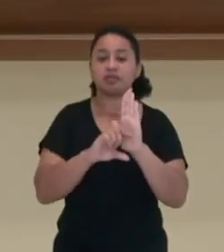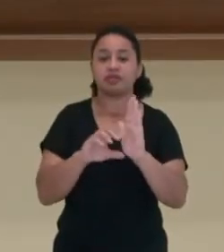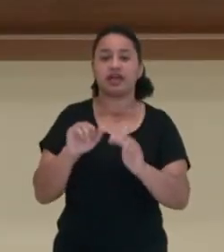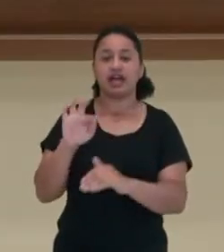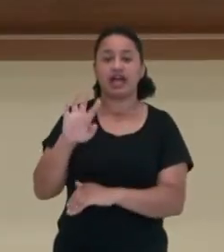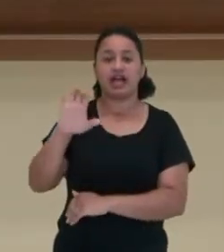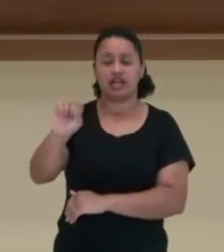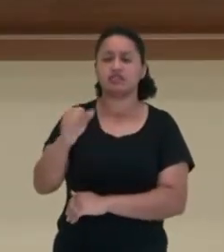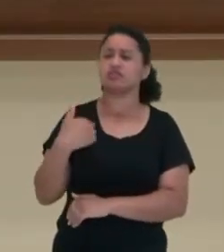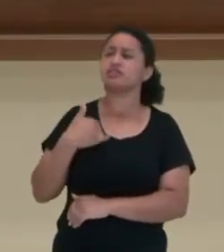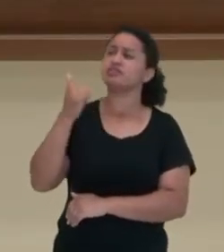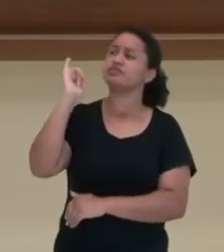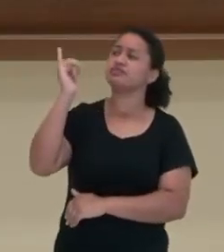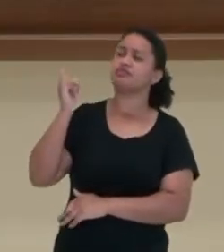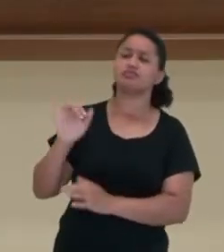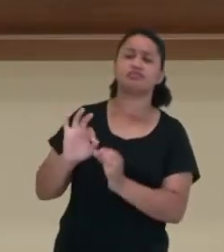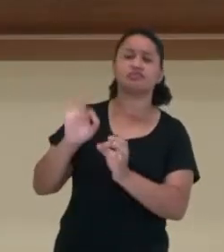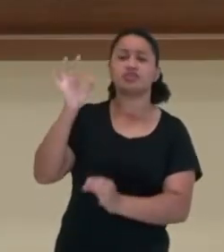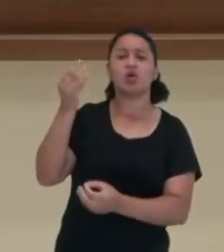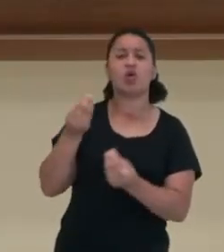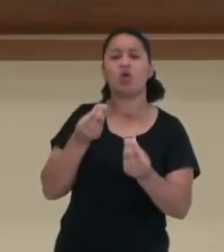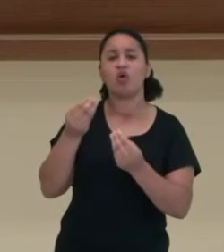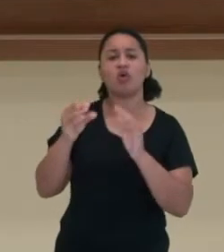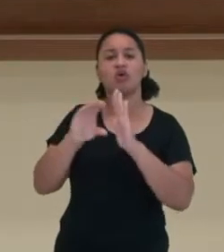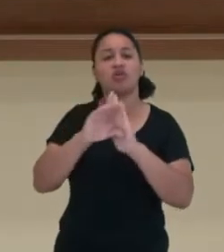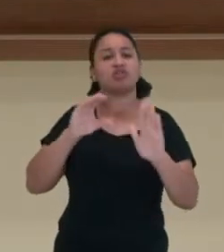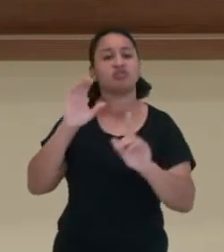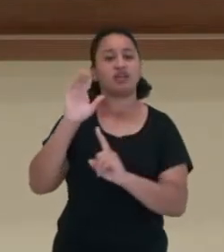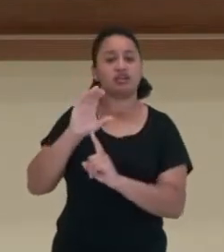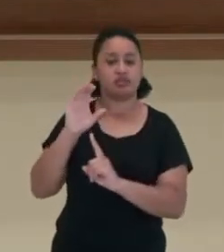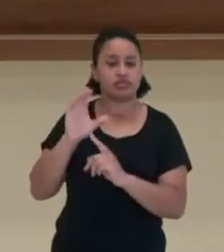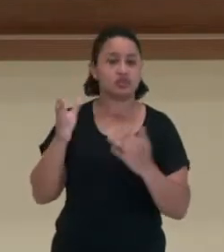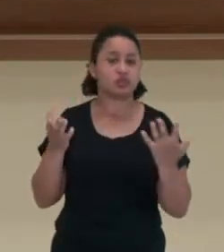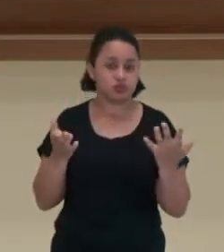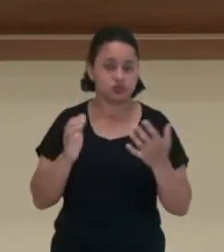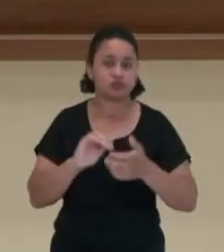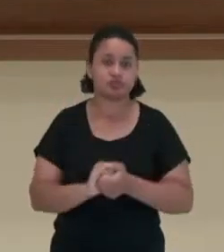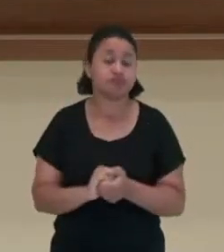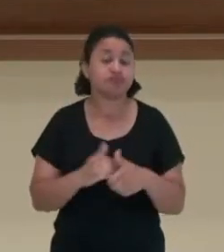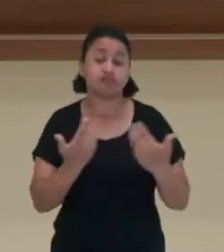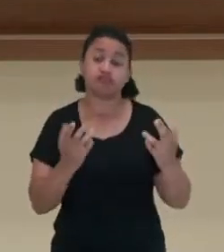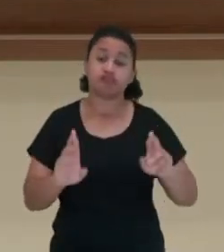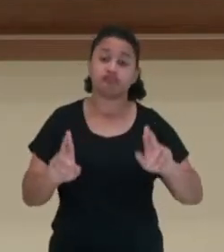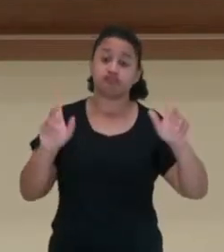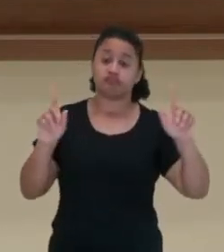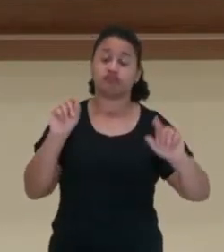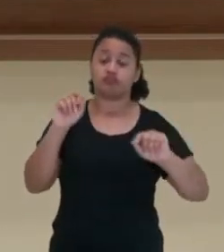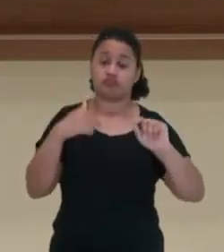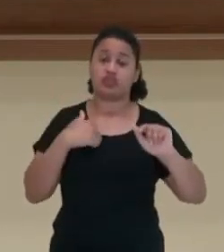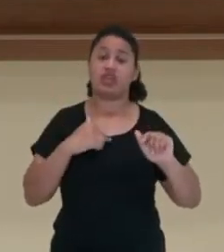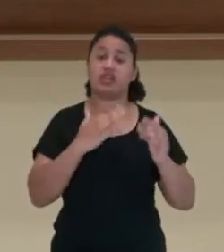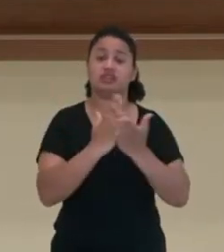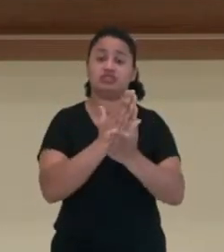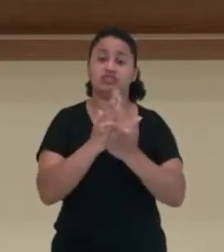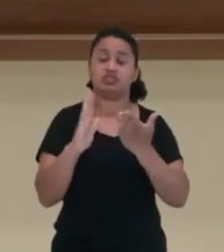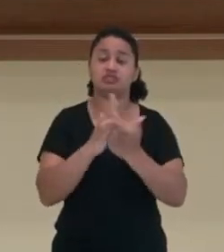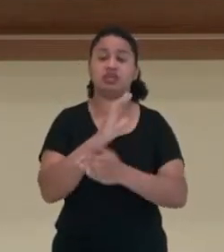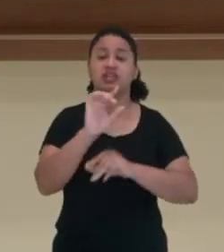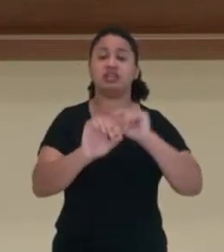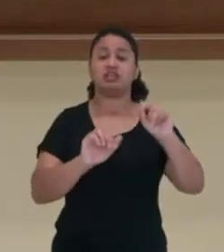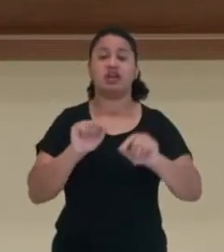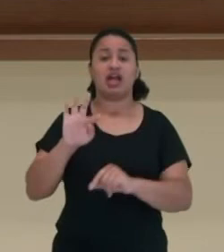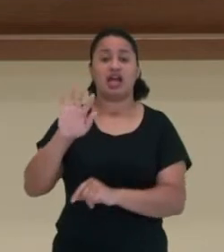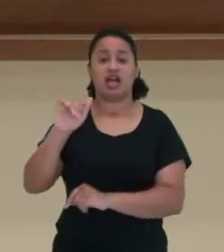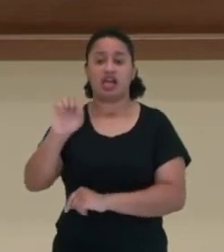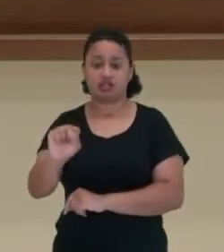como se dividiria? Em capítulos. Então a diferença é que, como ele é dividido em atos,